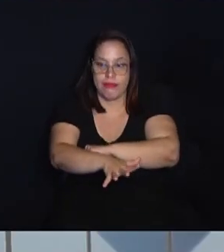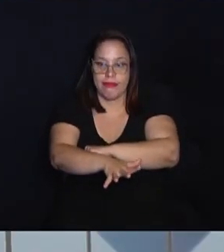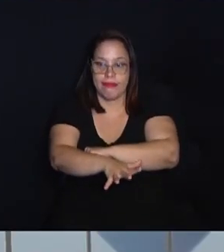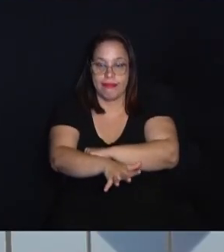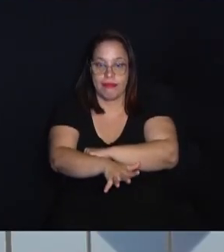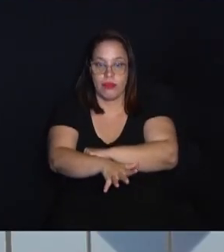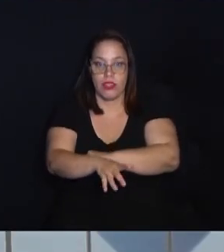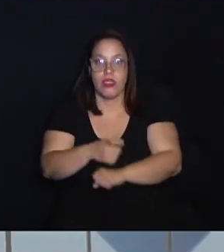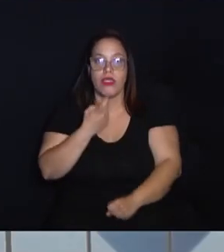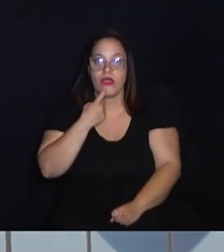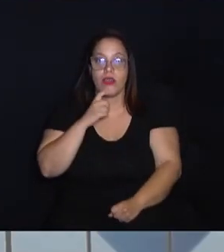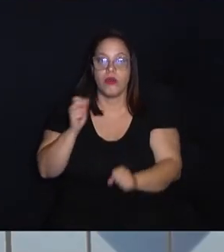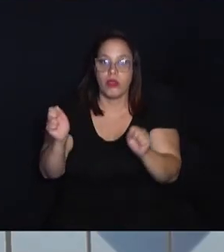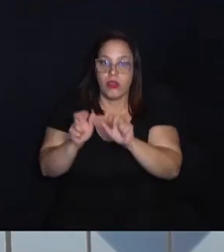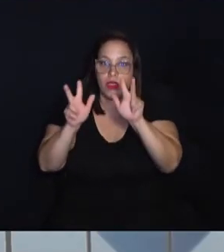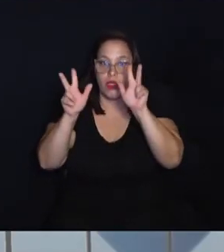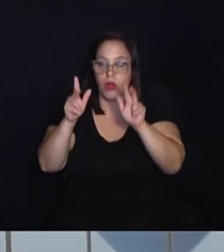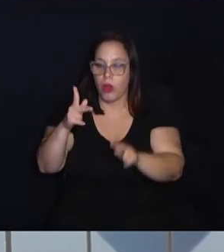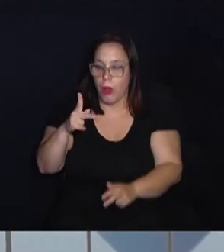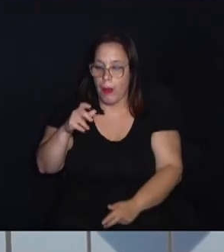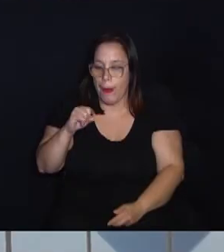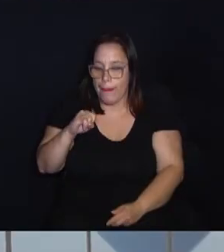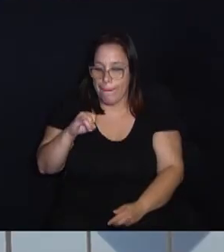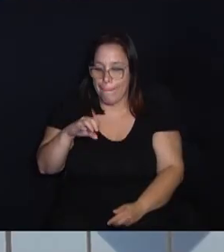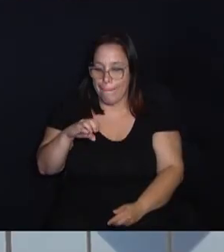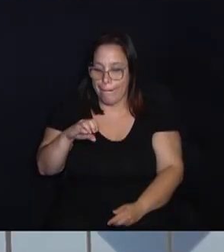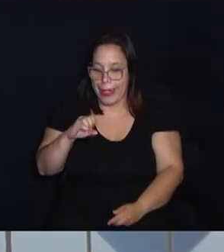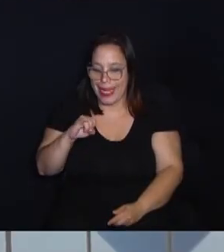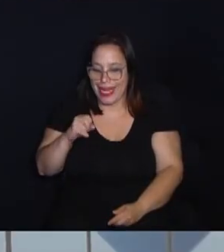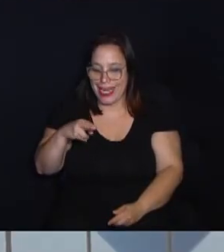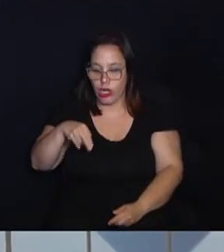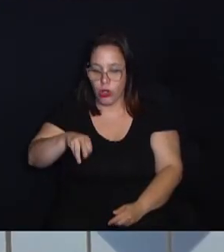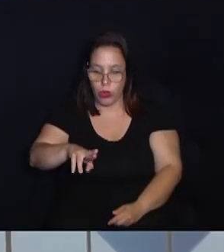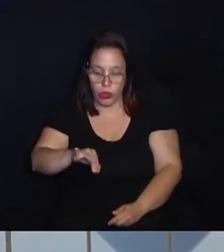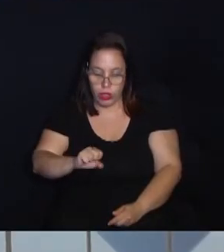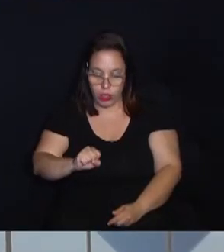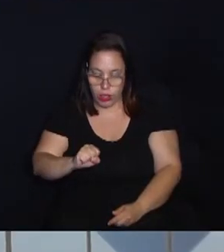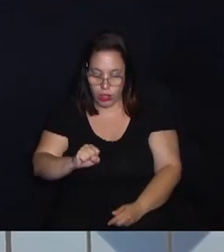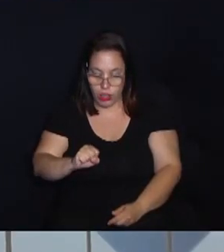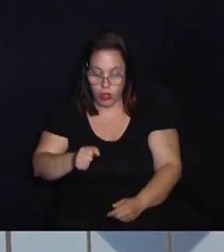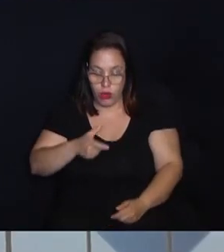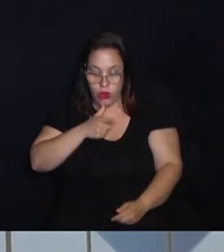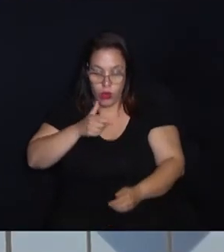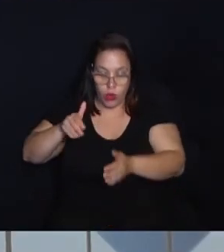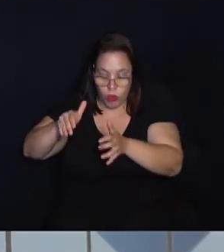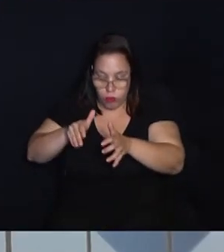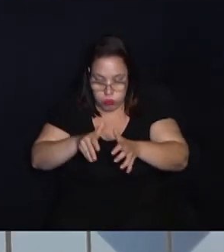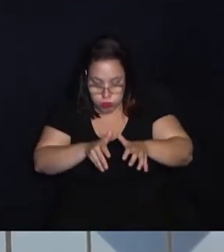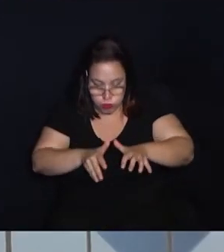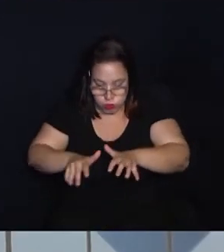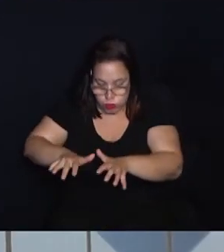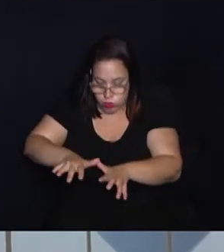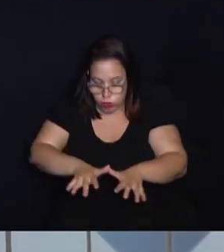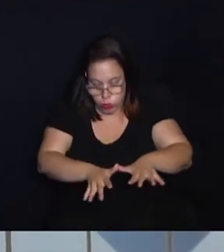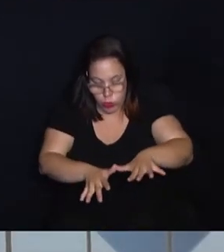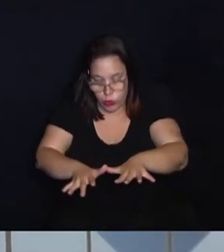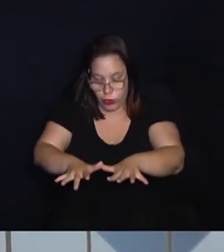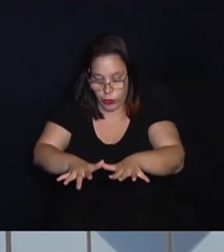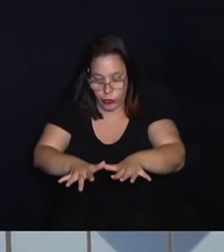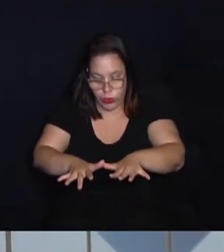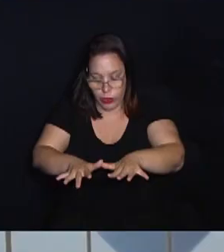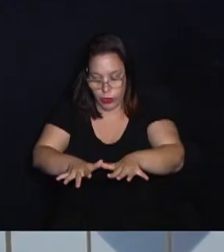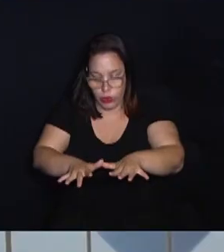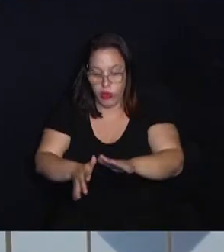já sinalizou, né, vai construir os piscinões. A ideia é fazer com que essa água possa ser retida na cabeceira dos